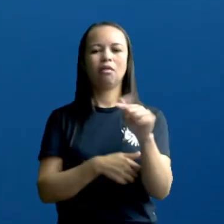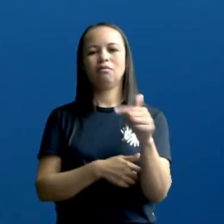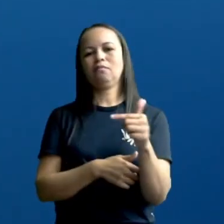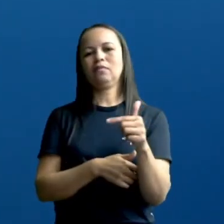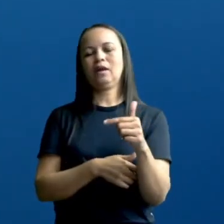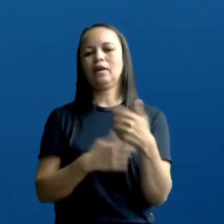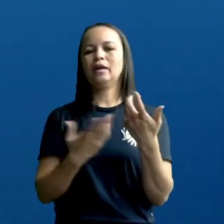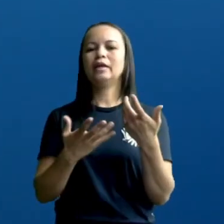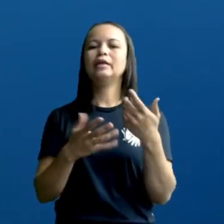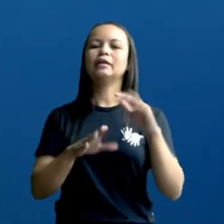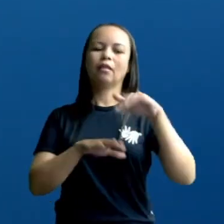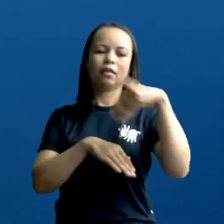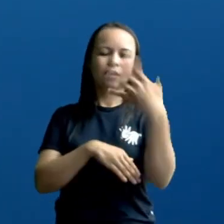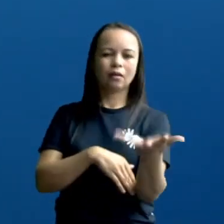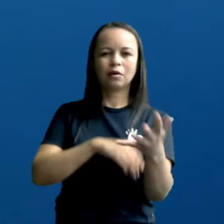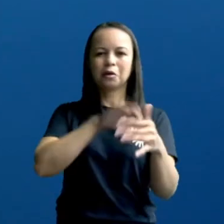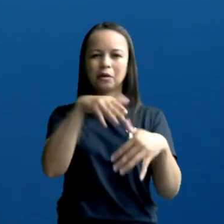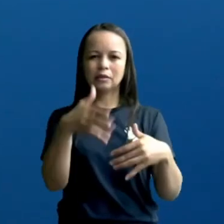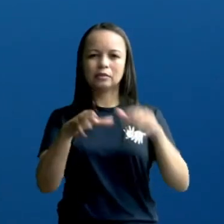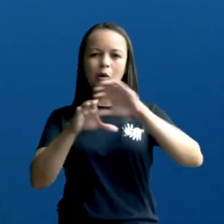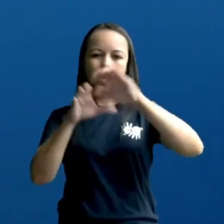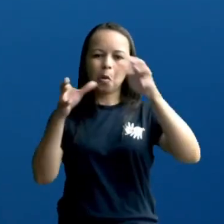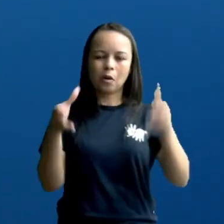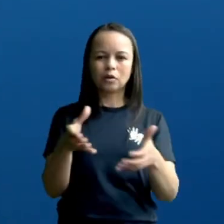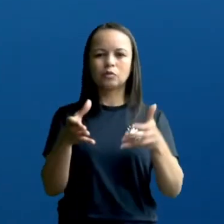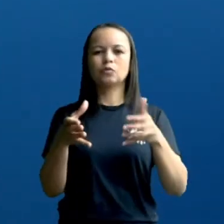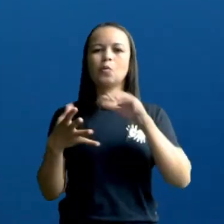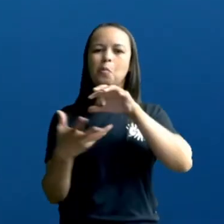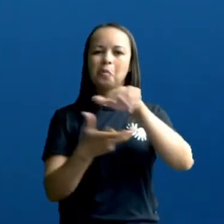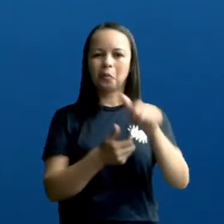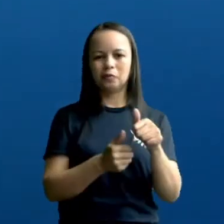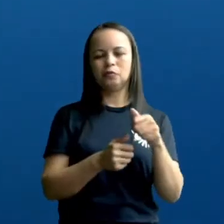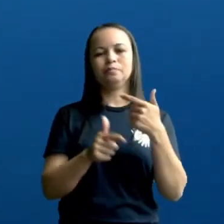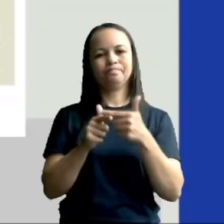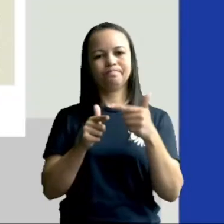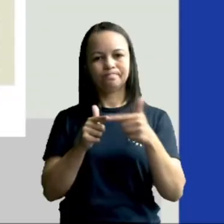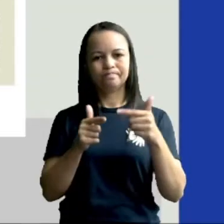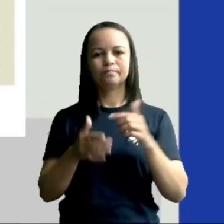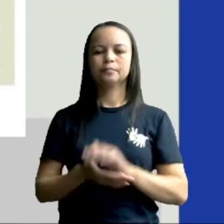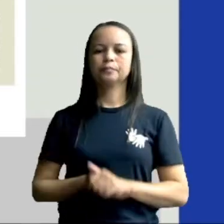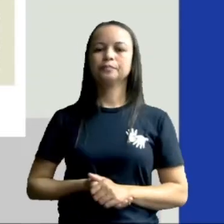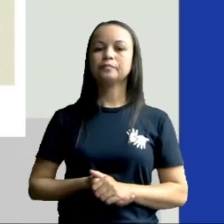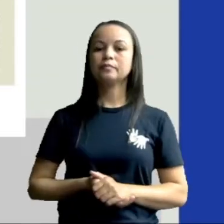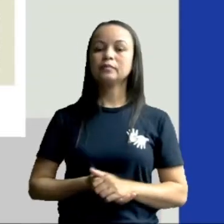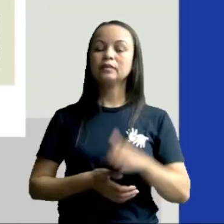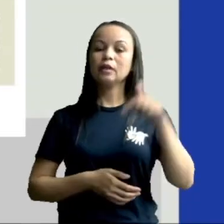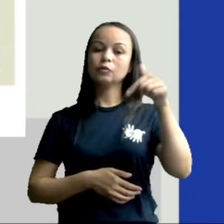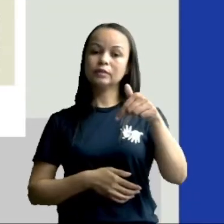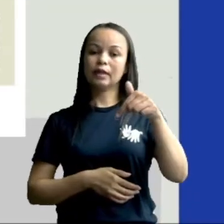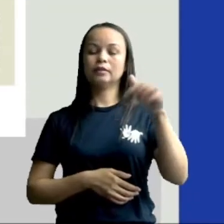causando o quê? Degradação ambiental. Seguindo, 7% a Europa e a Ásia